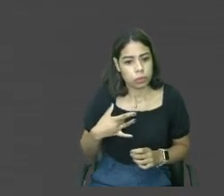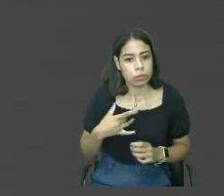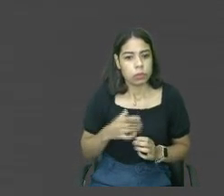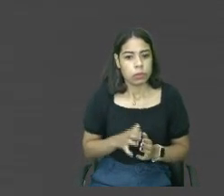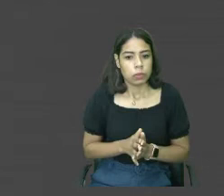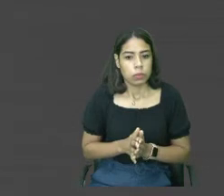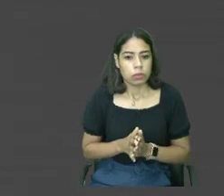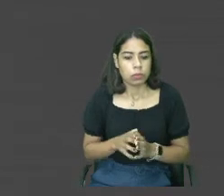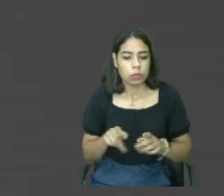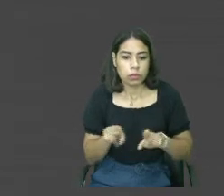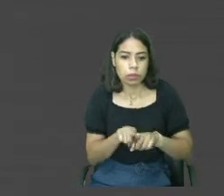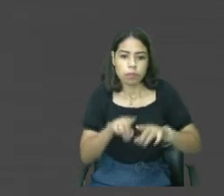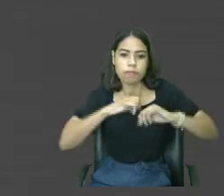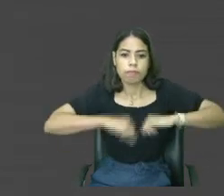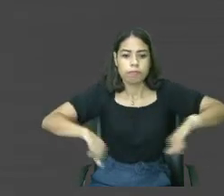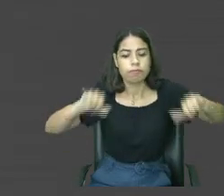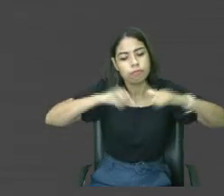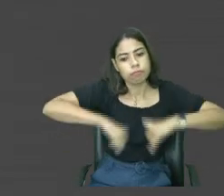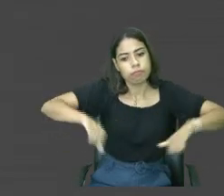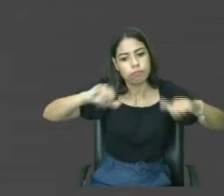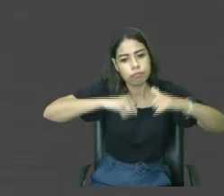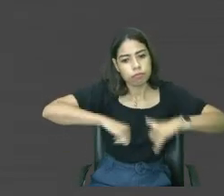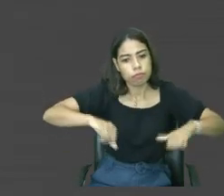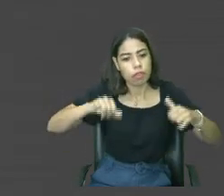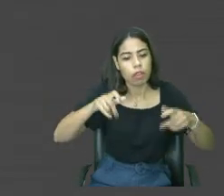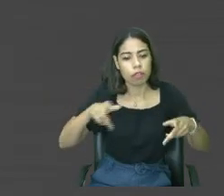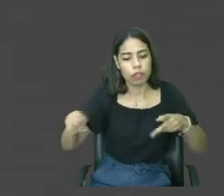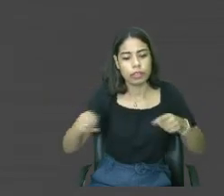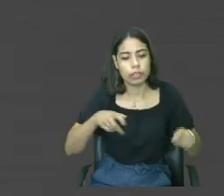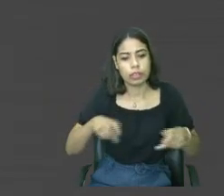e algumas ações também de vacinação, né? A gente tem